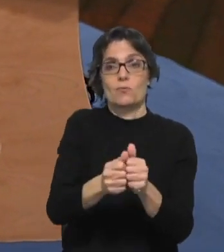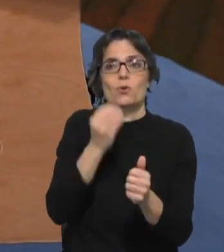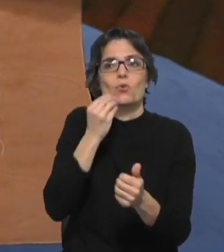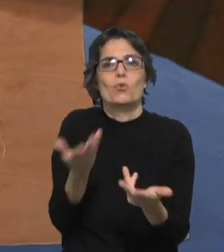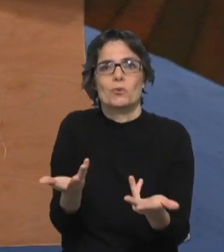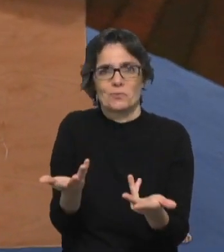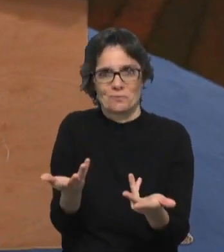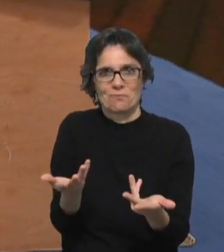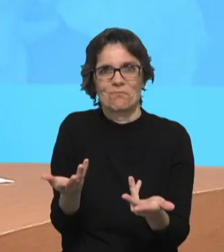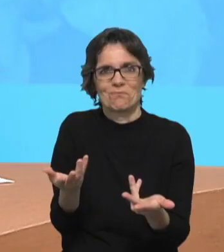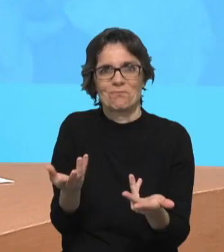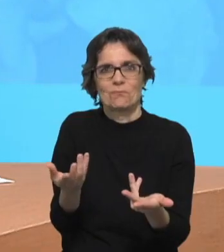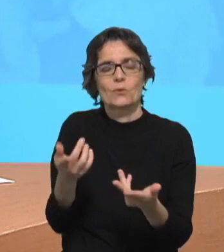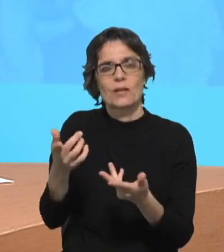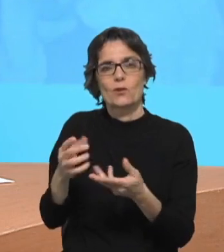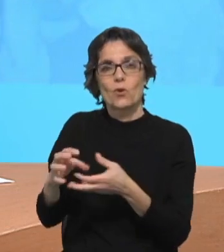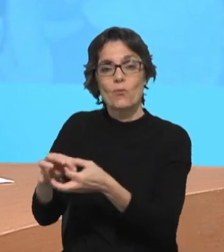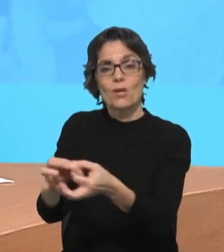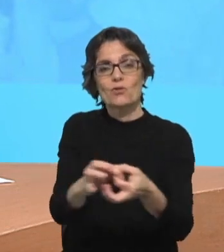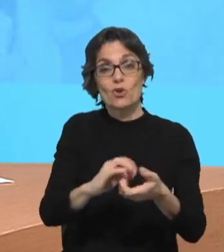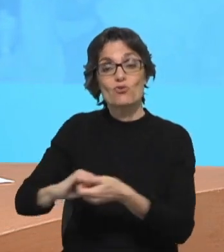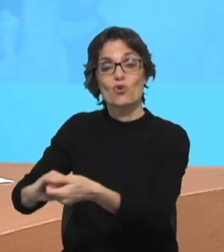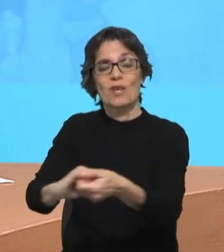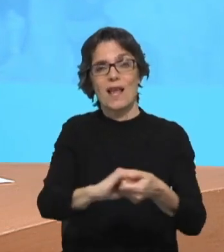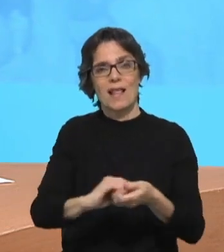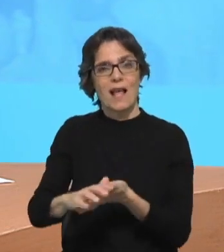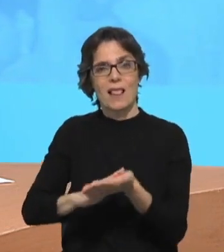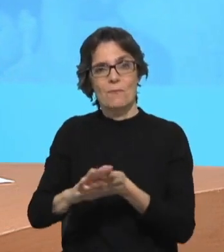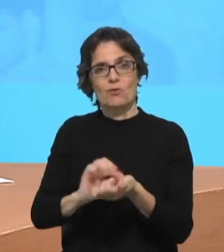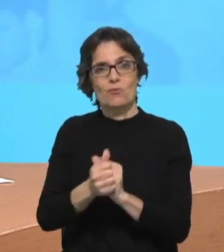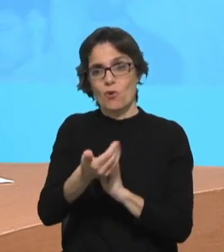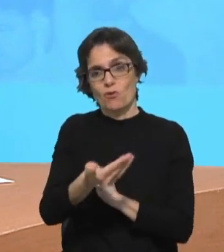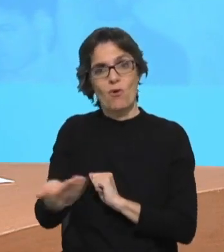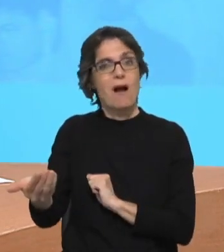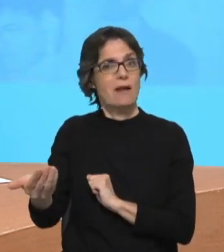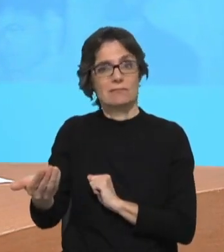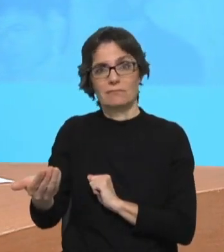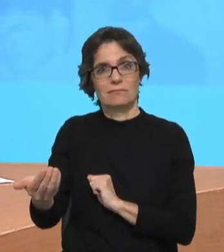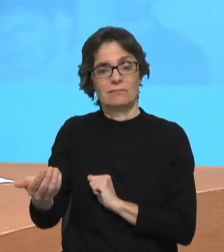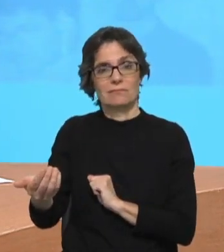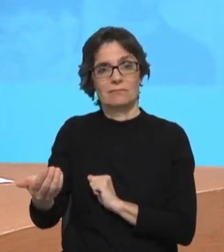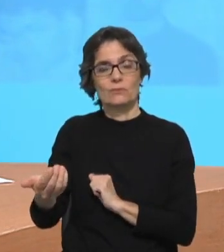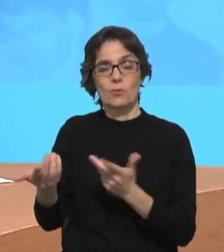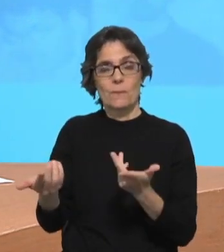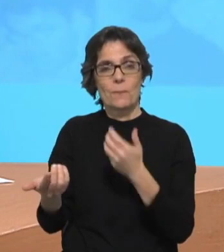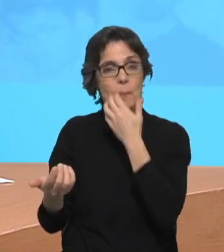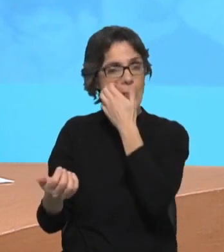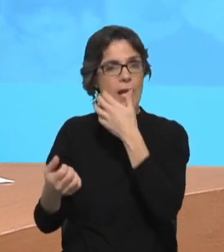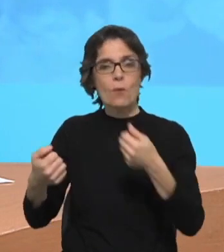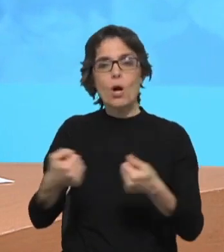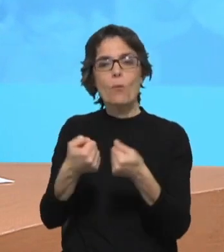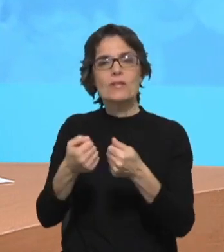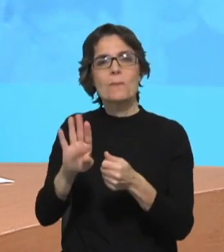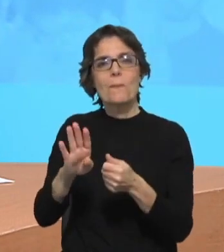há um princípio de solidariedade fundamental na prática desportiva que pode ser um lugar de inspiração para as